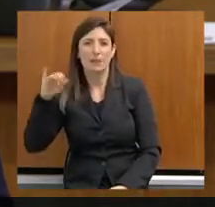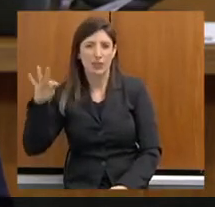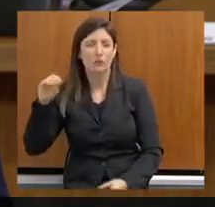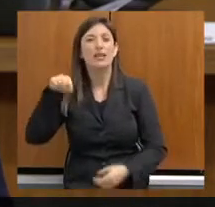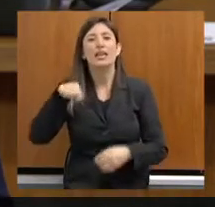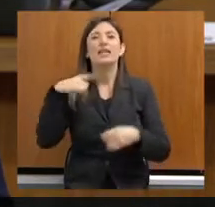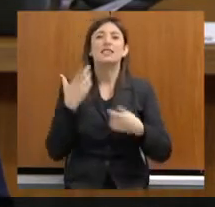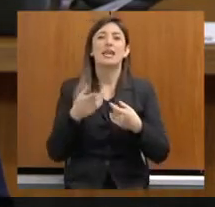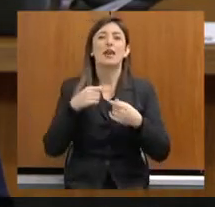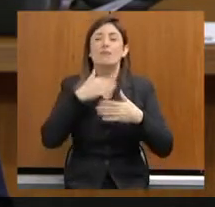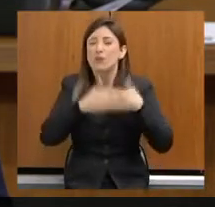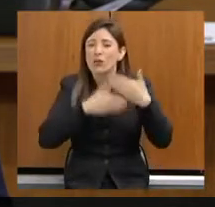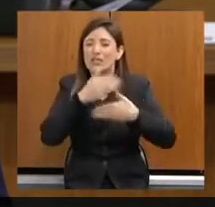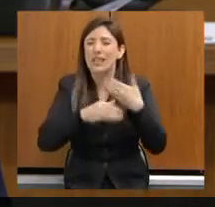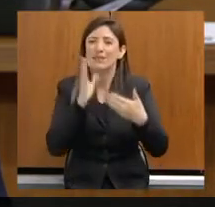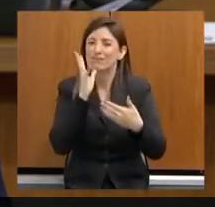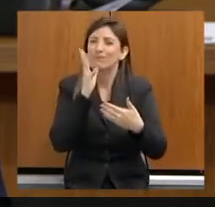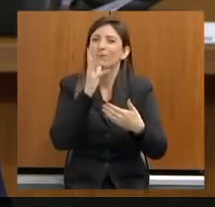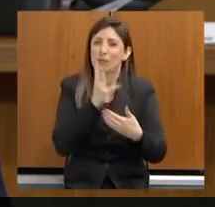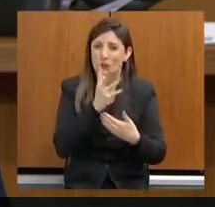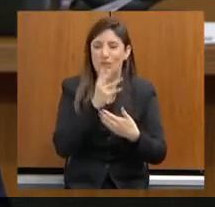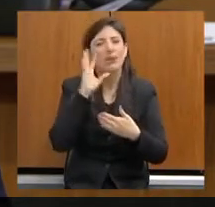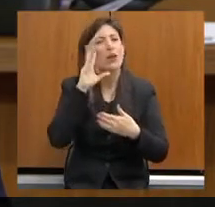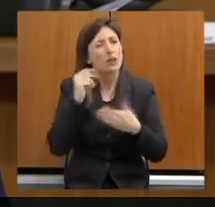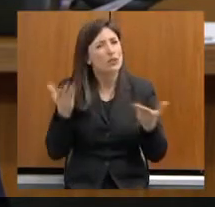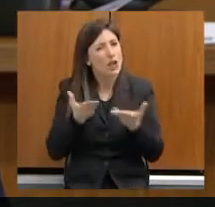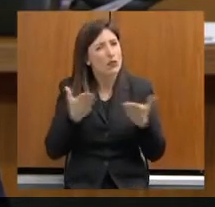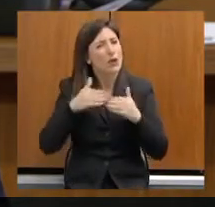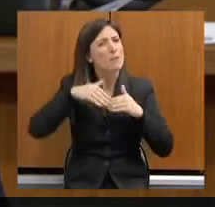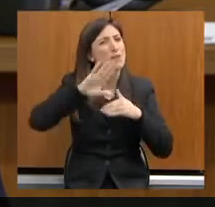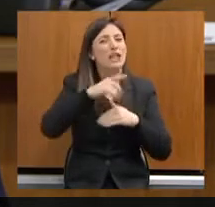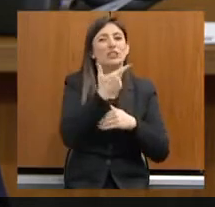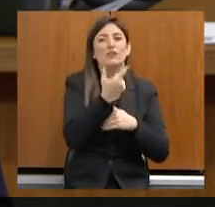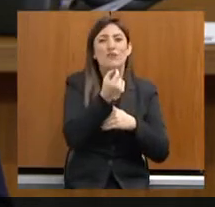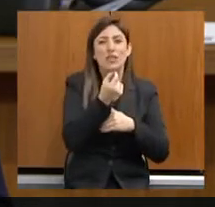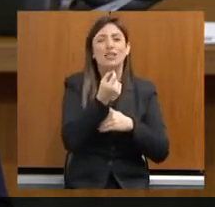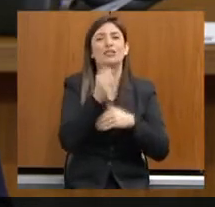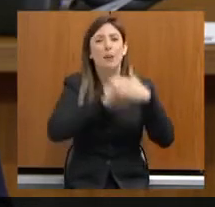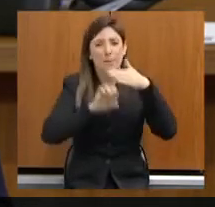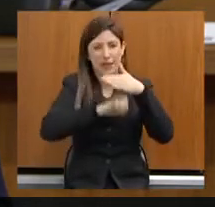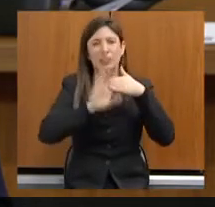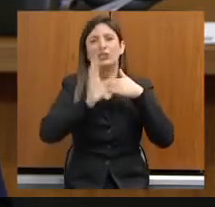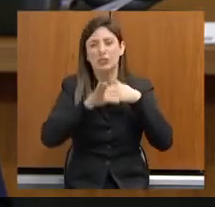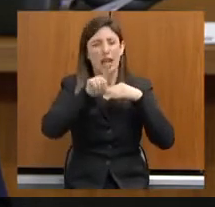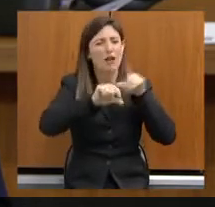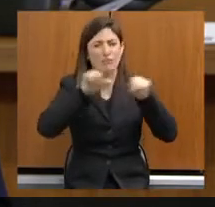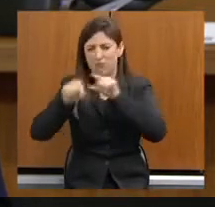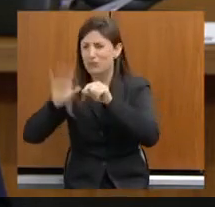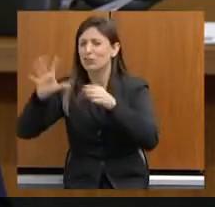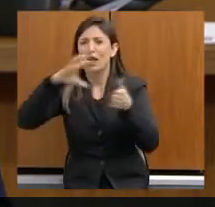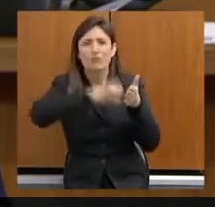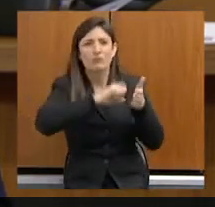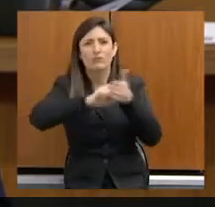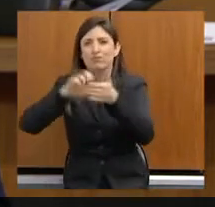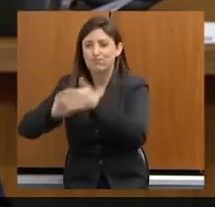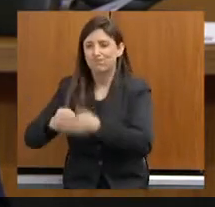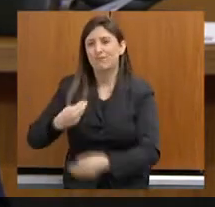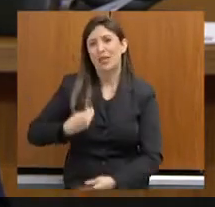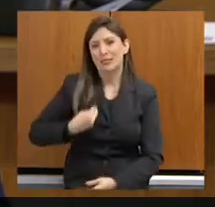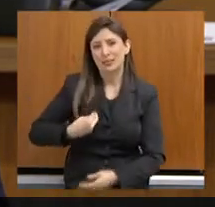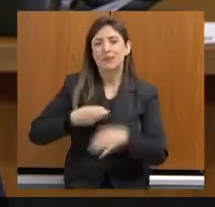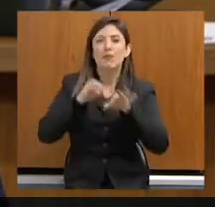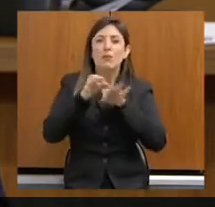e agora acho que mais de 20 empresas foram credenciadas Ah tá participando desse projeto a gente